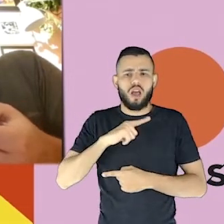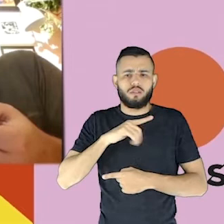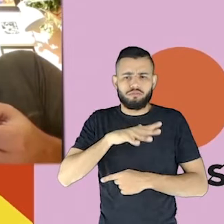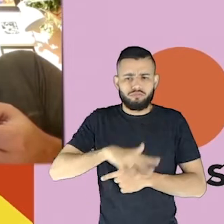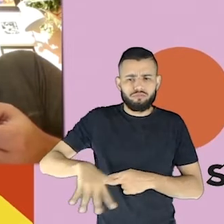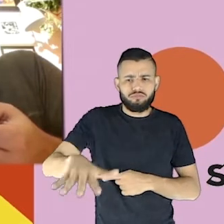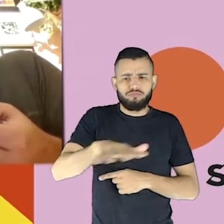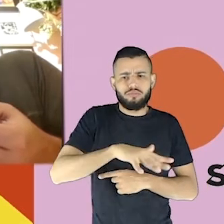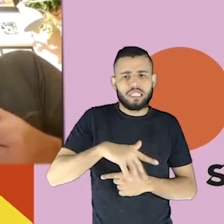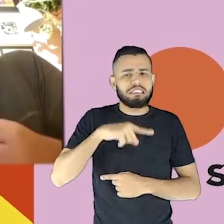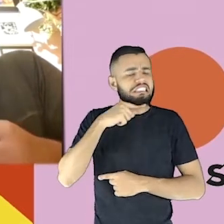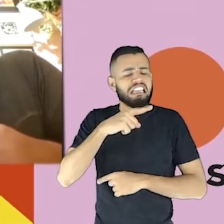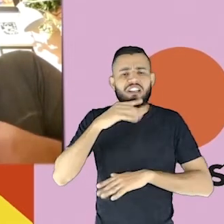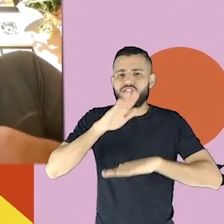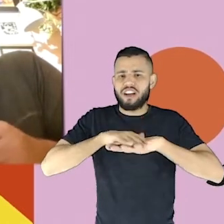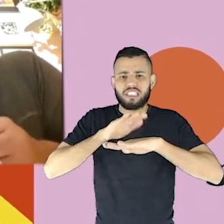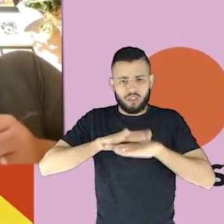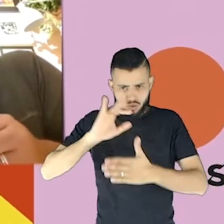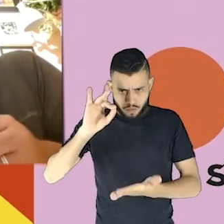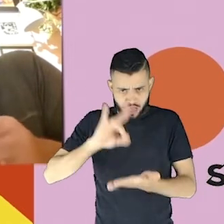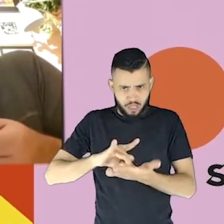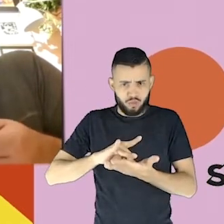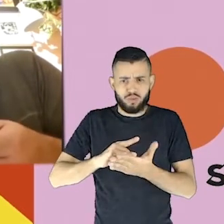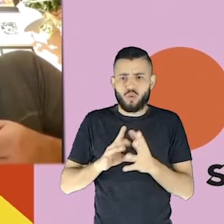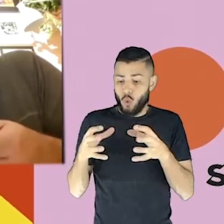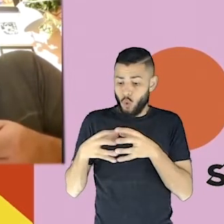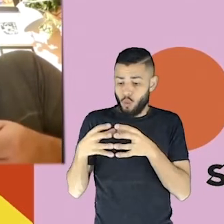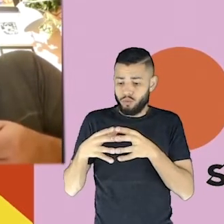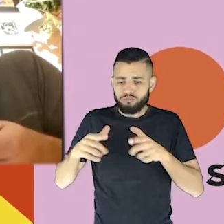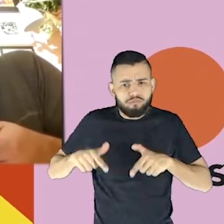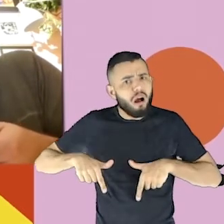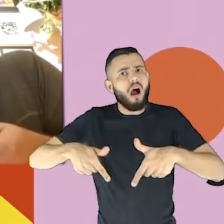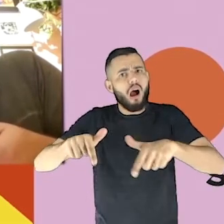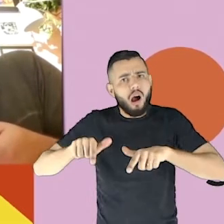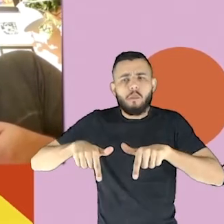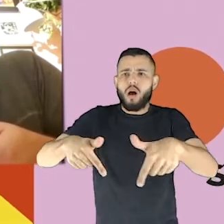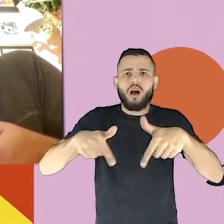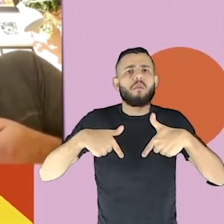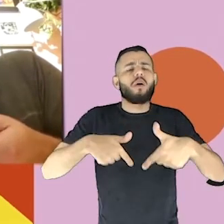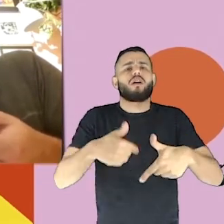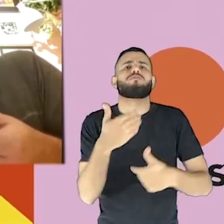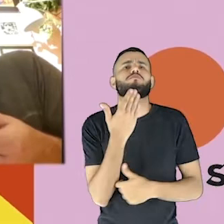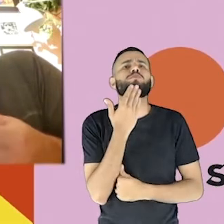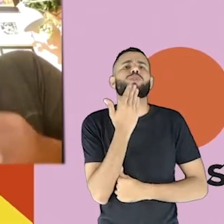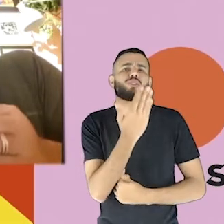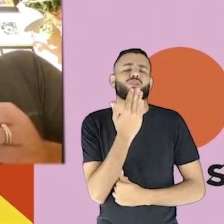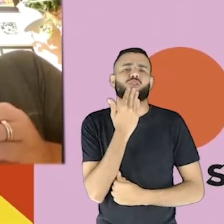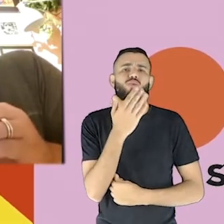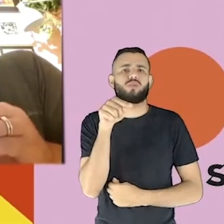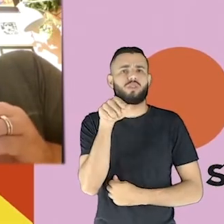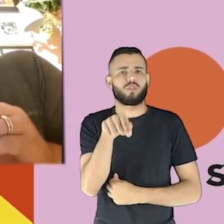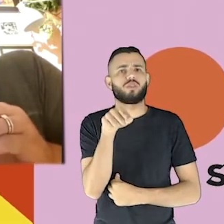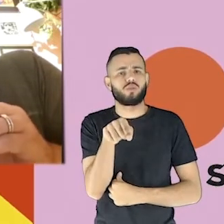não tem ninguém fazendo isso efetivamente, né? A militância que está agora cobrando isso